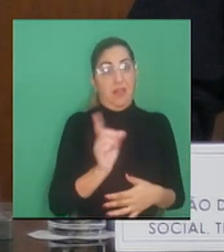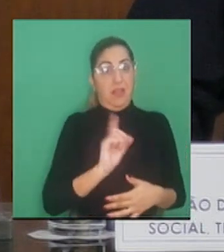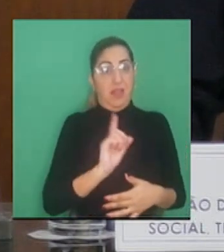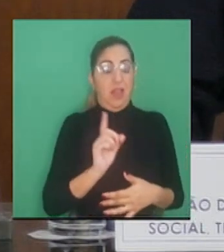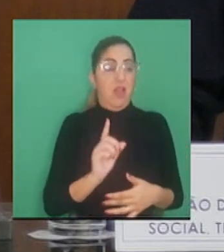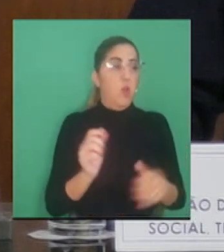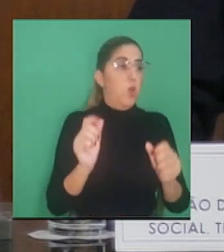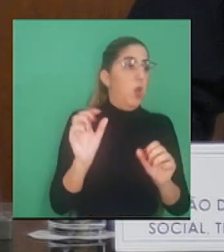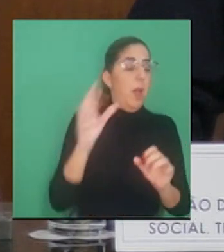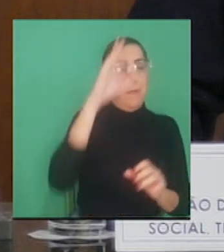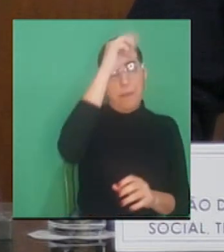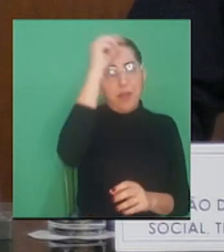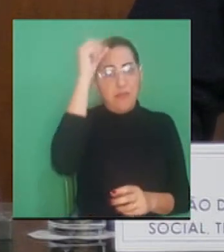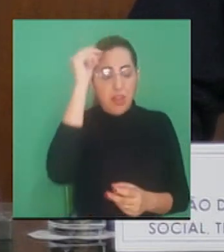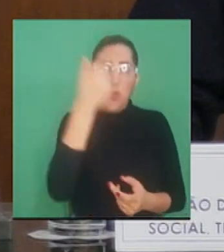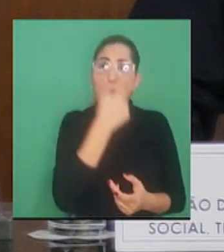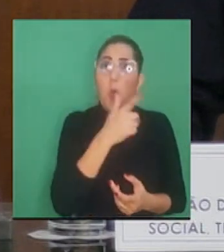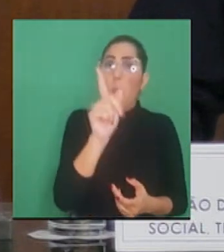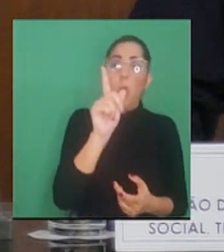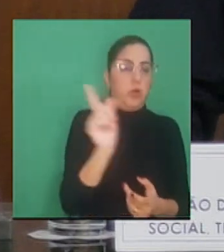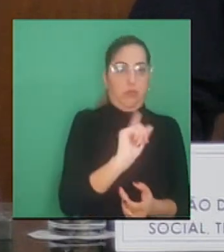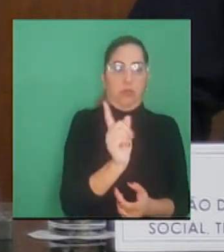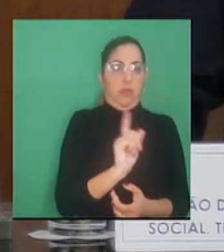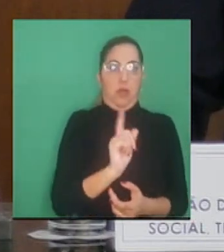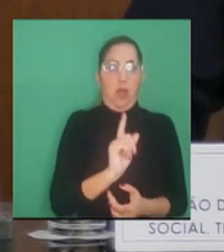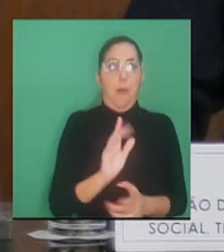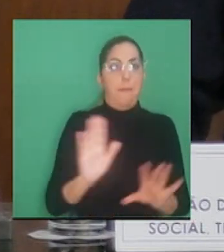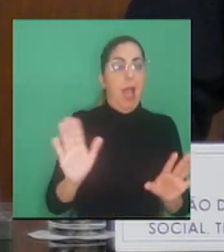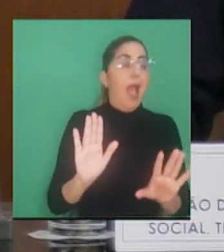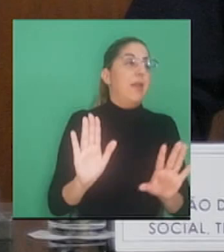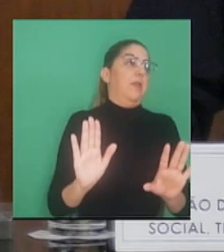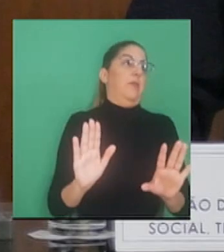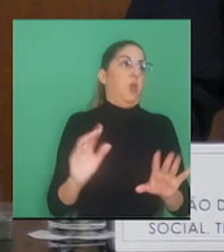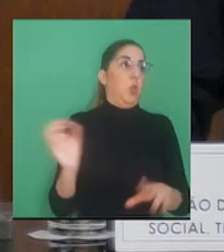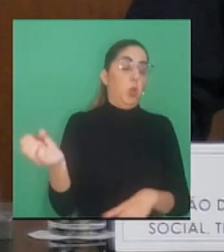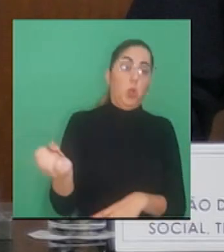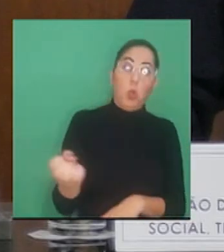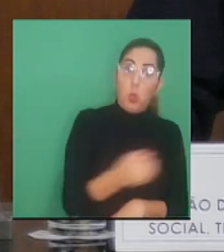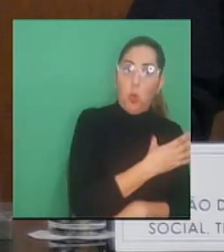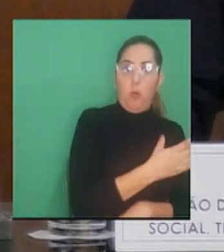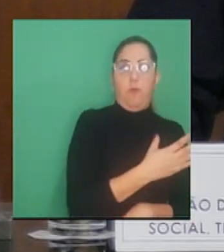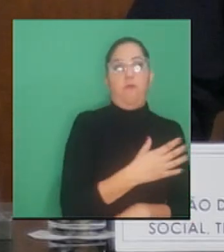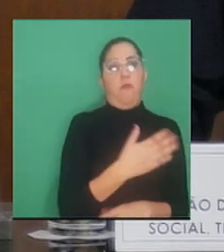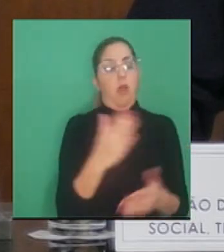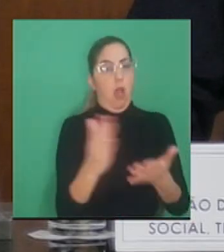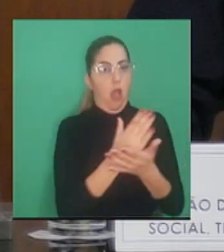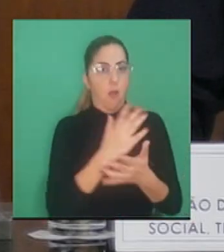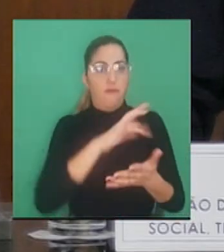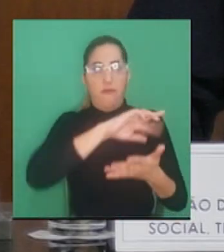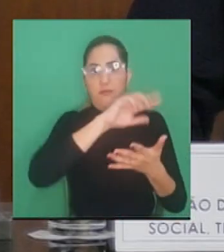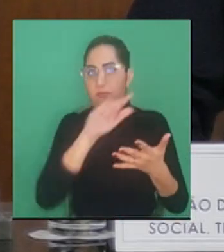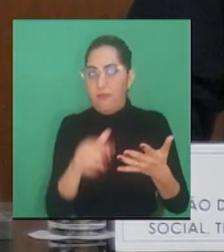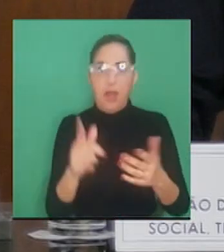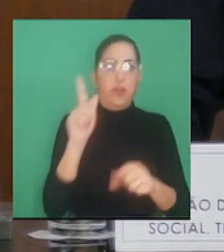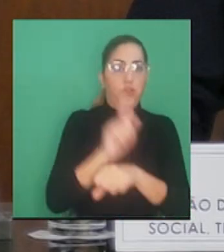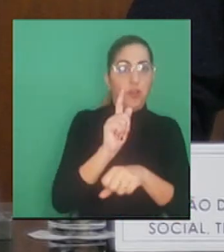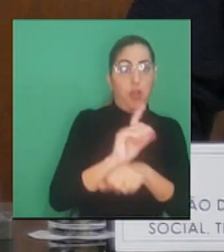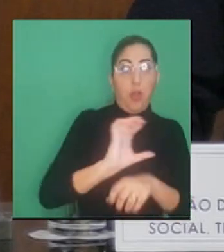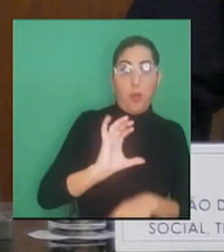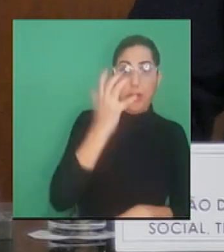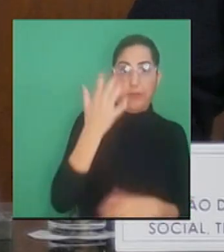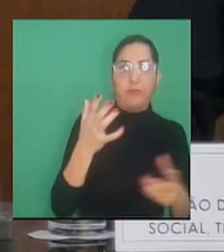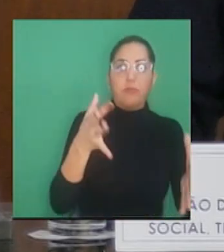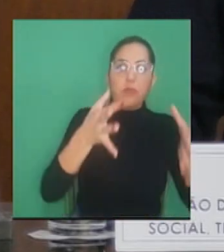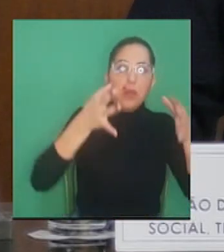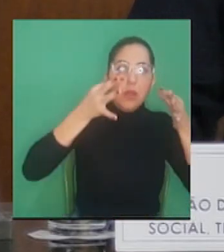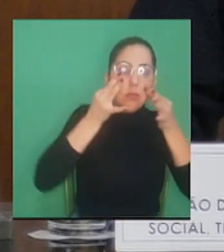gestão é algo de um longo né de muitas gestões que tenha acontecido mas mais uma vez eu queria chamar atenção Para